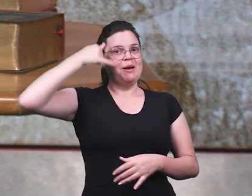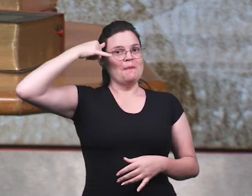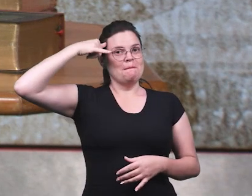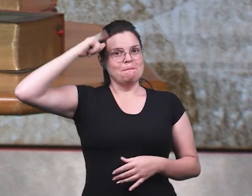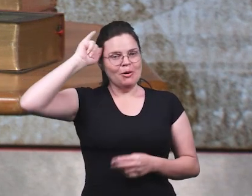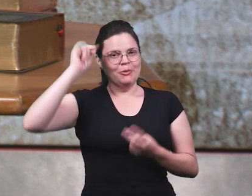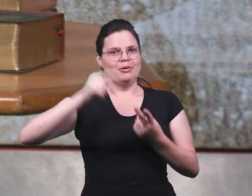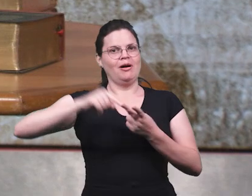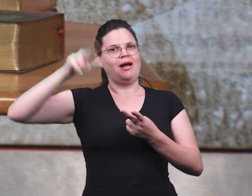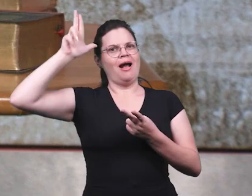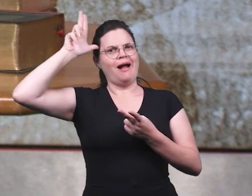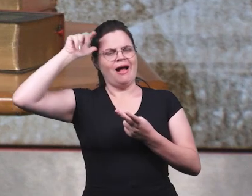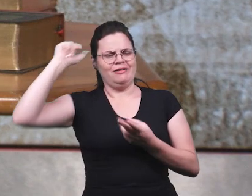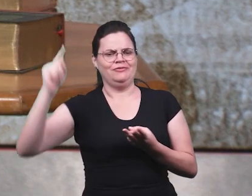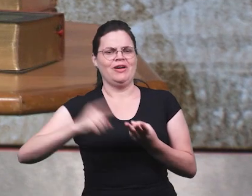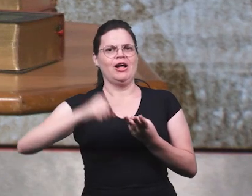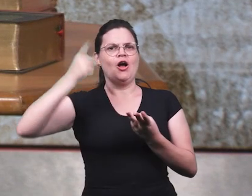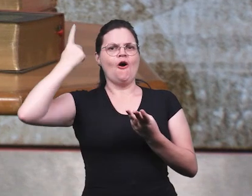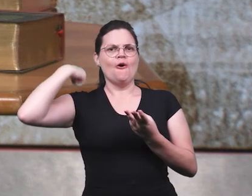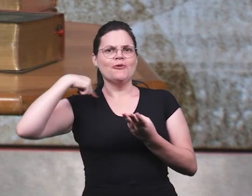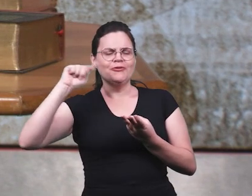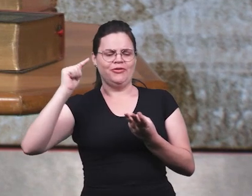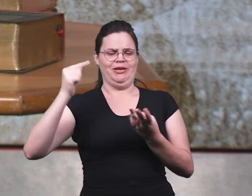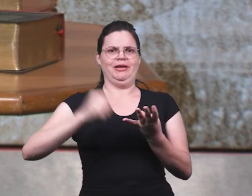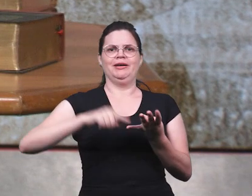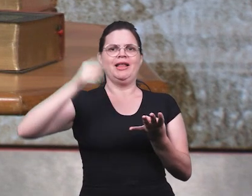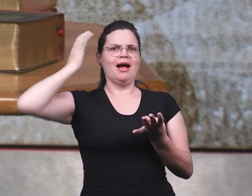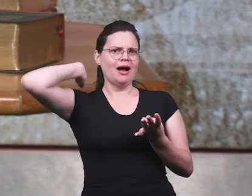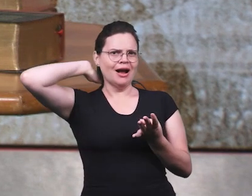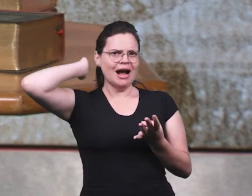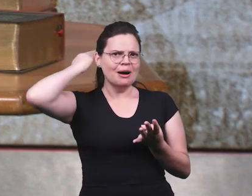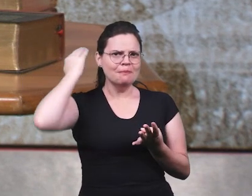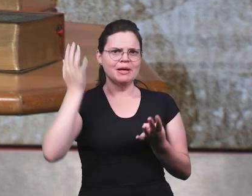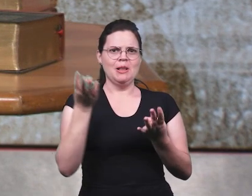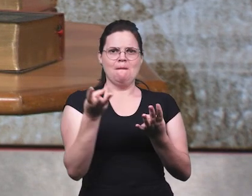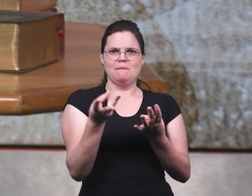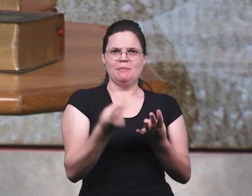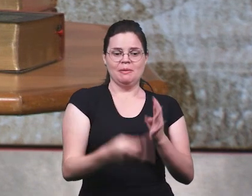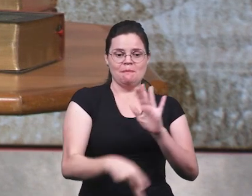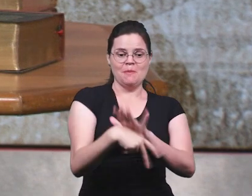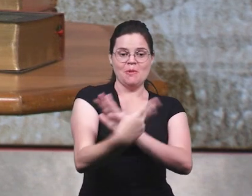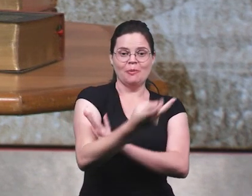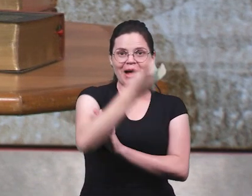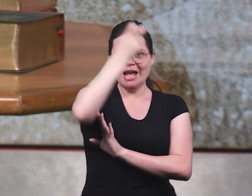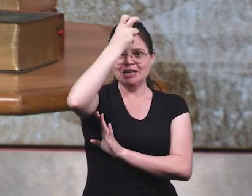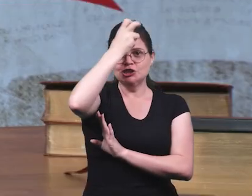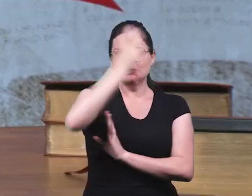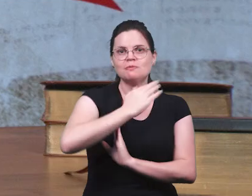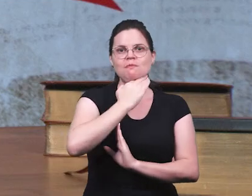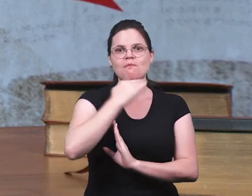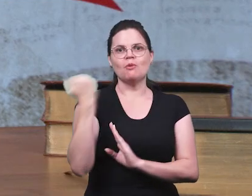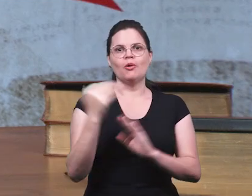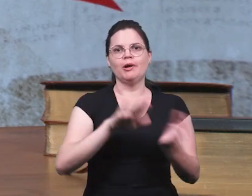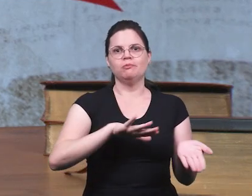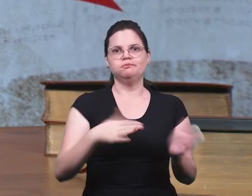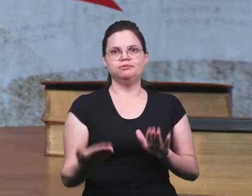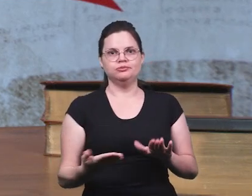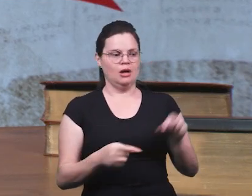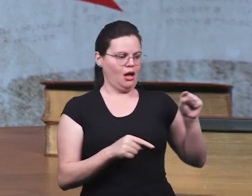egípcios morreu. Porém, do gado dos filhos de Israel não morreu